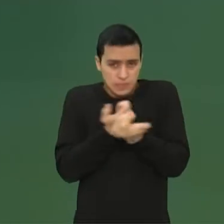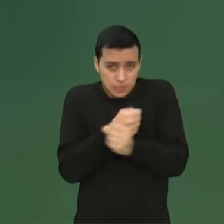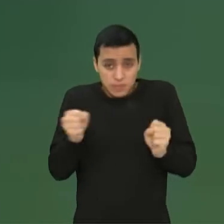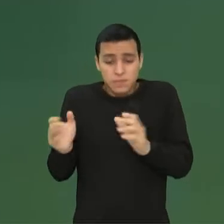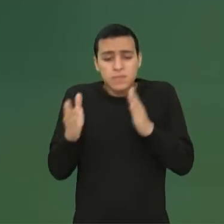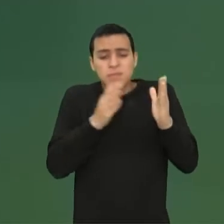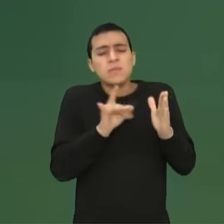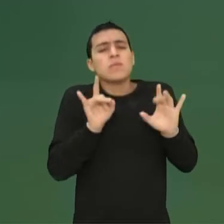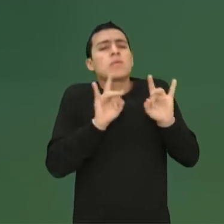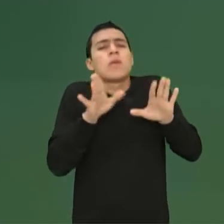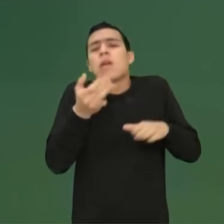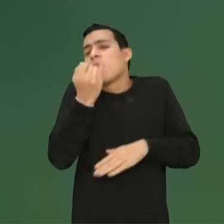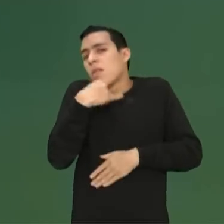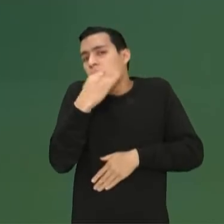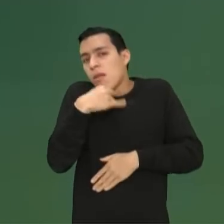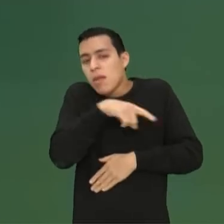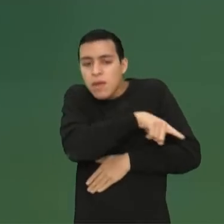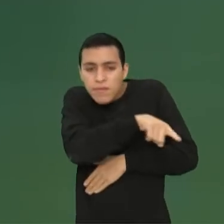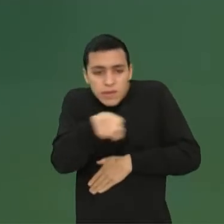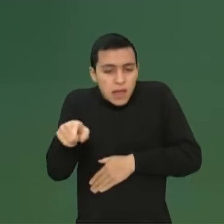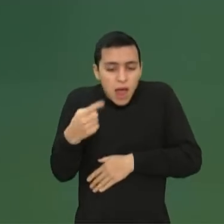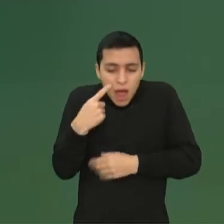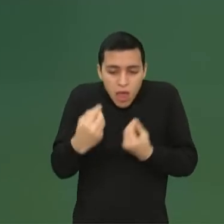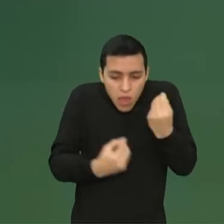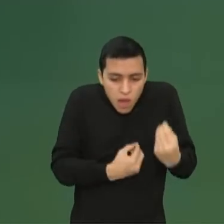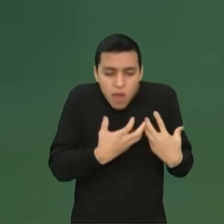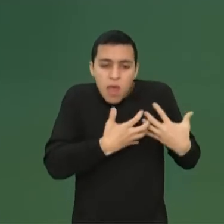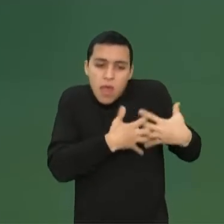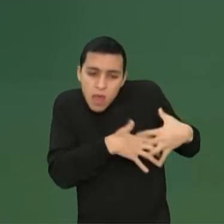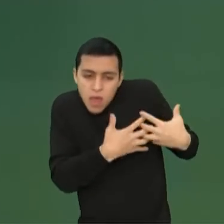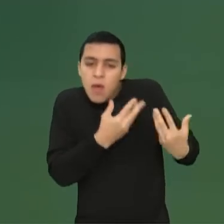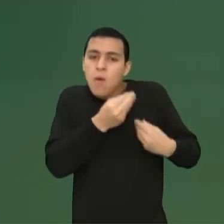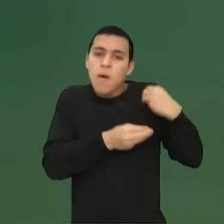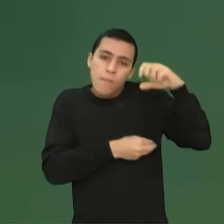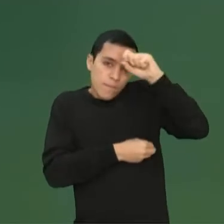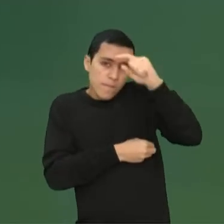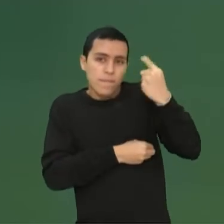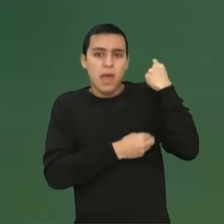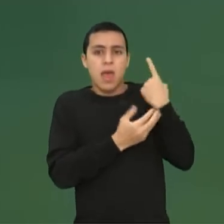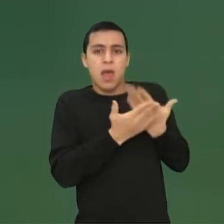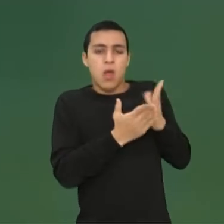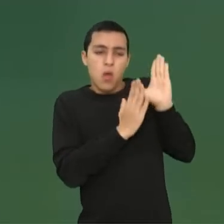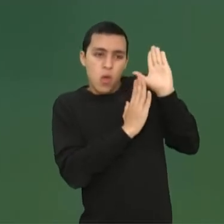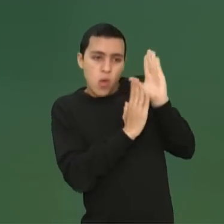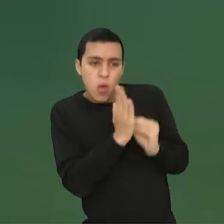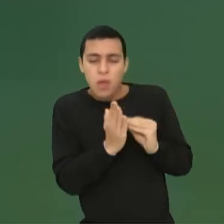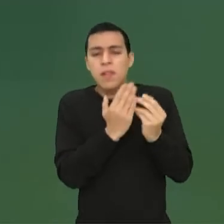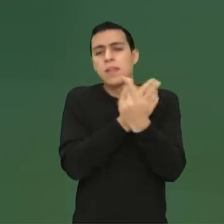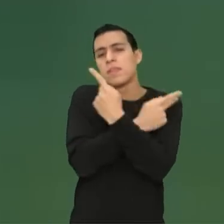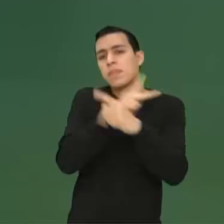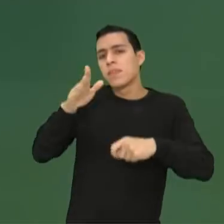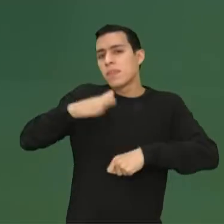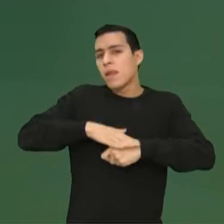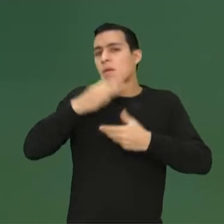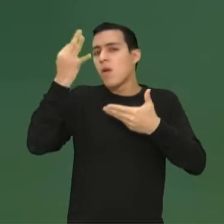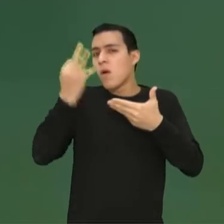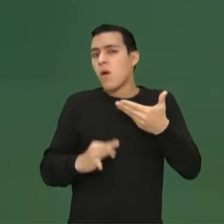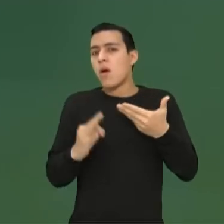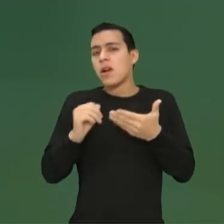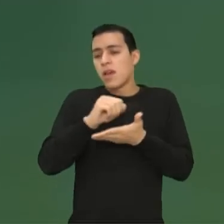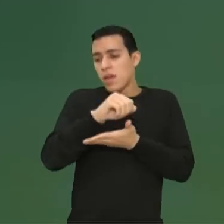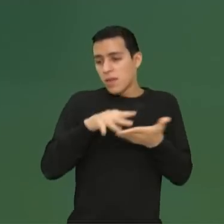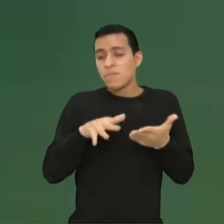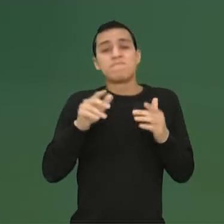situação hipotética para representar o que nós aprendemos na aula passada. Vou dar um tempinho para vocês corrigirem o